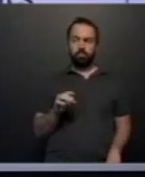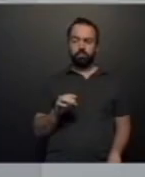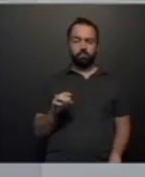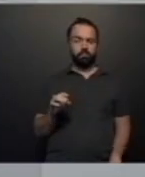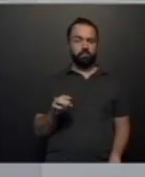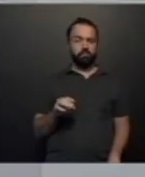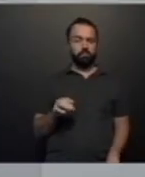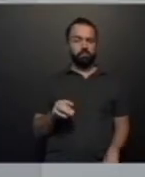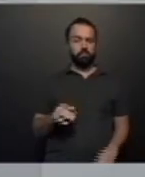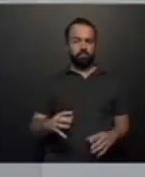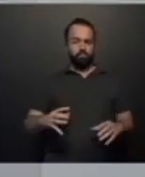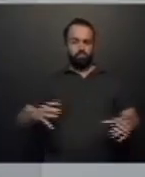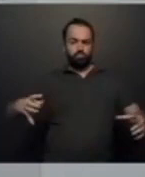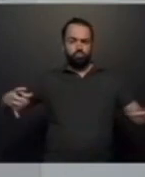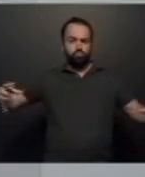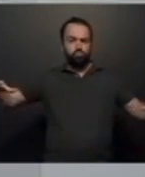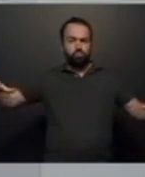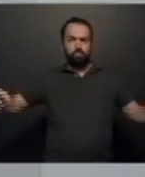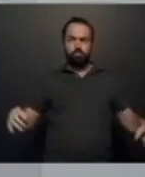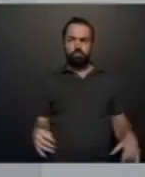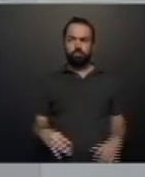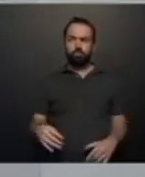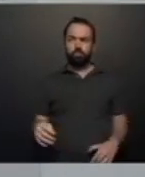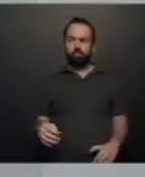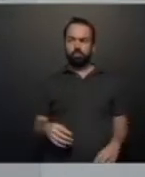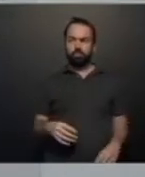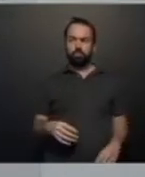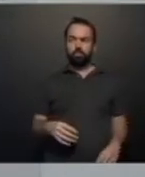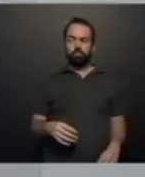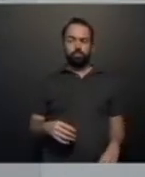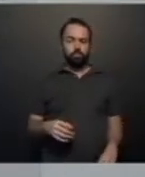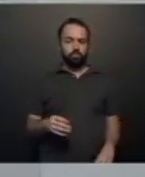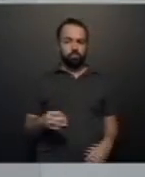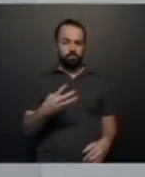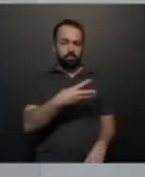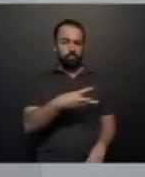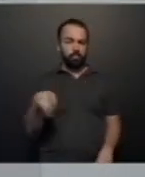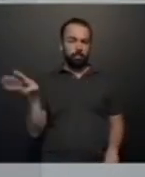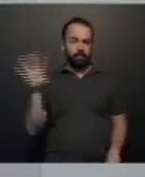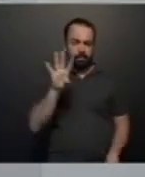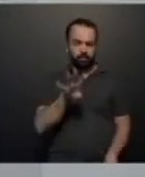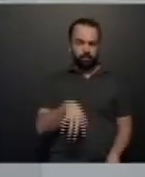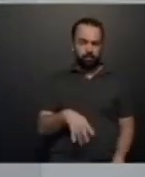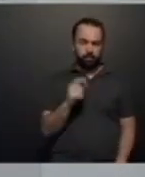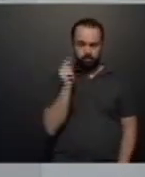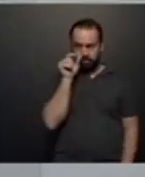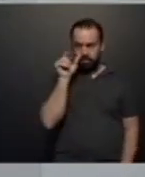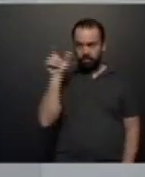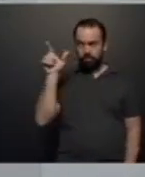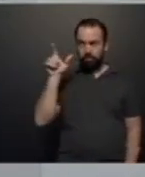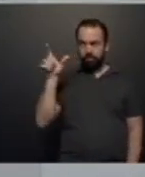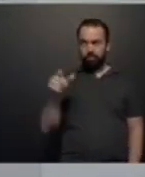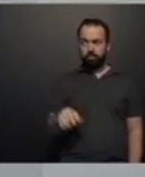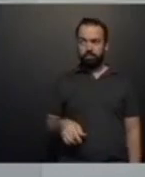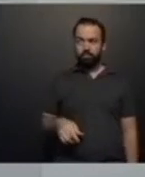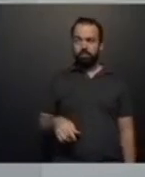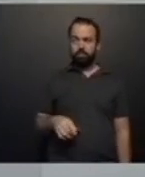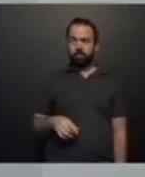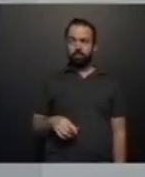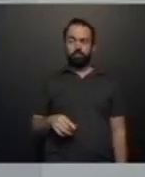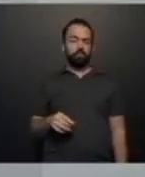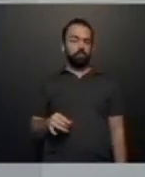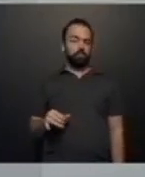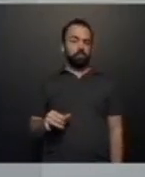Essa outra tabela mostra os múltiplos do byte, que são palavras conhecidas nossas aí na informática. Nós